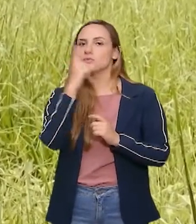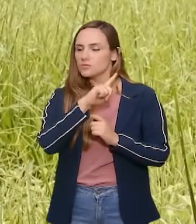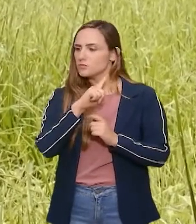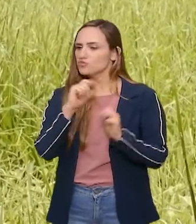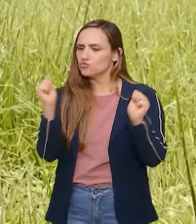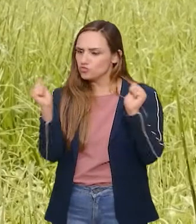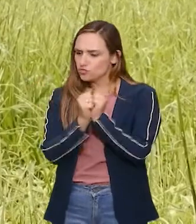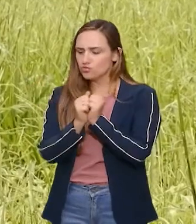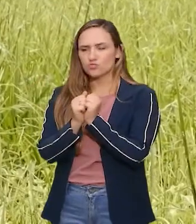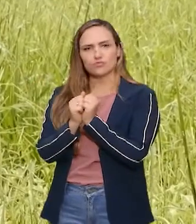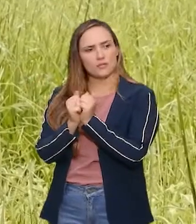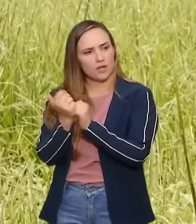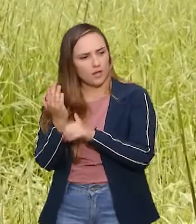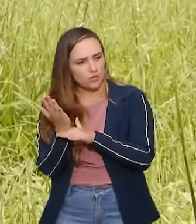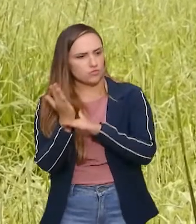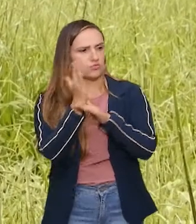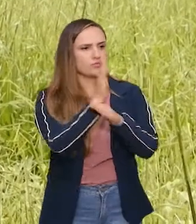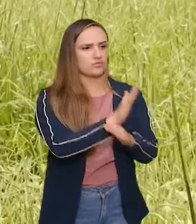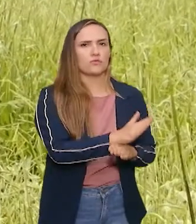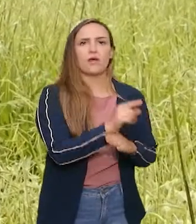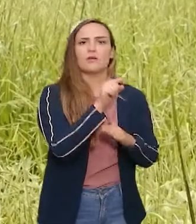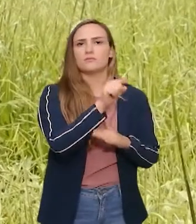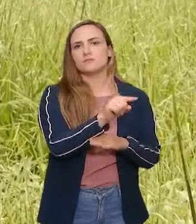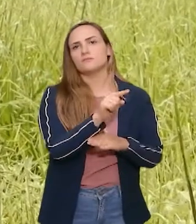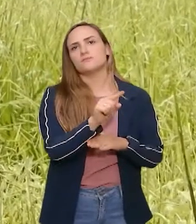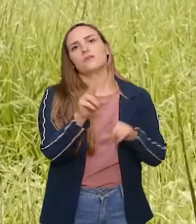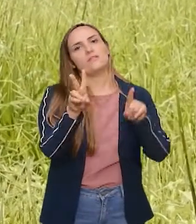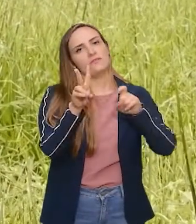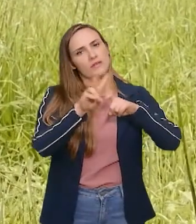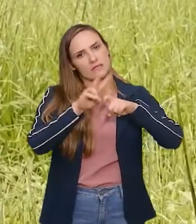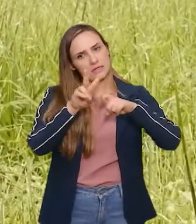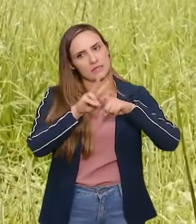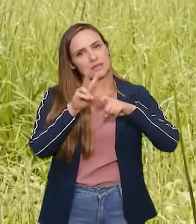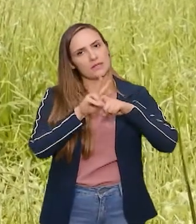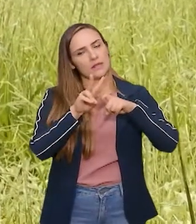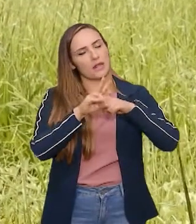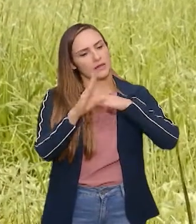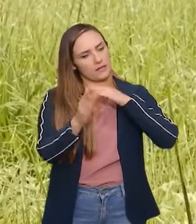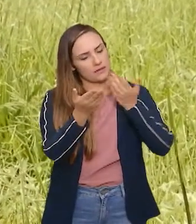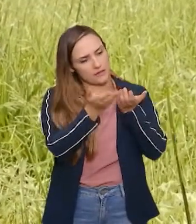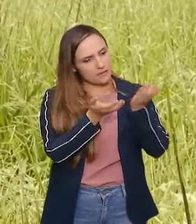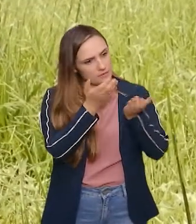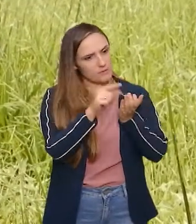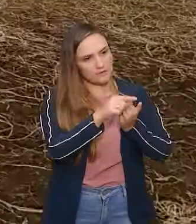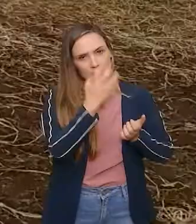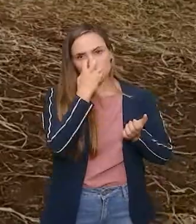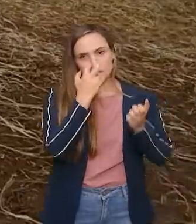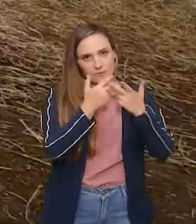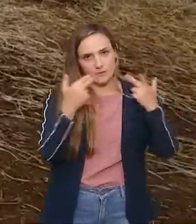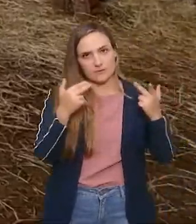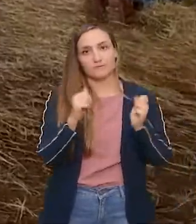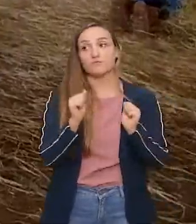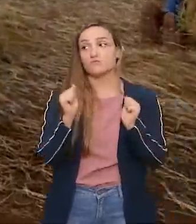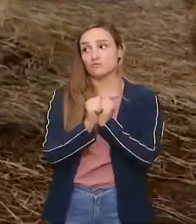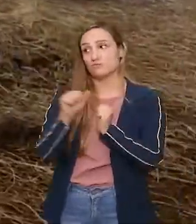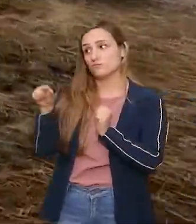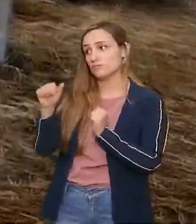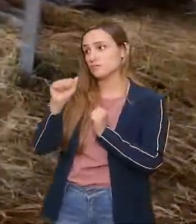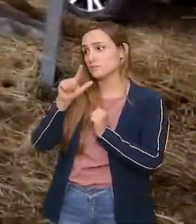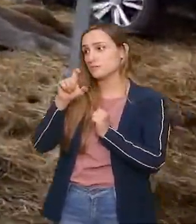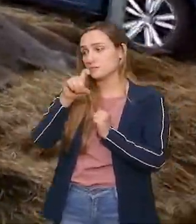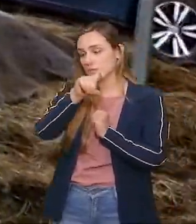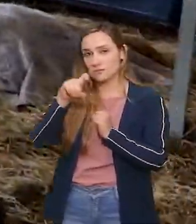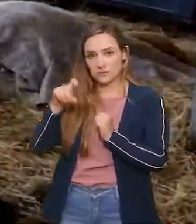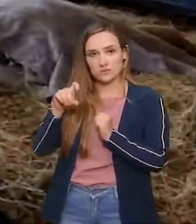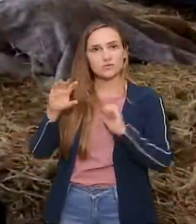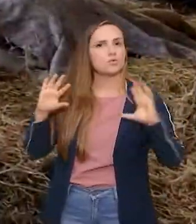nós conseguimos fazer uma força-tarefa e dar início à assistência veterinária a esses animais. Trabalho duro do Alex